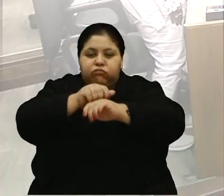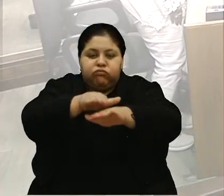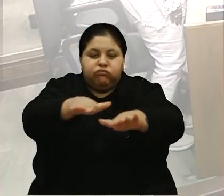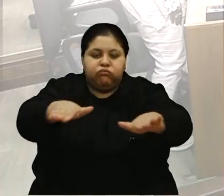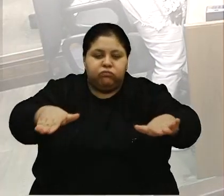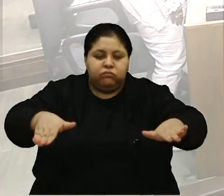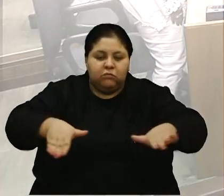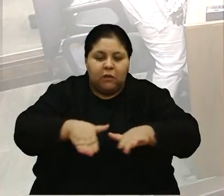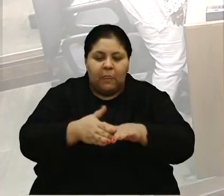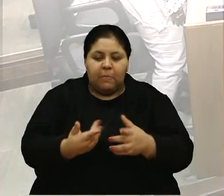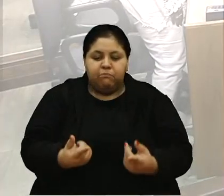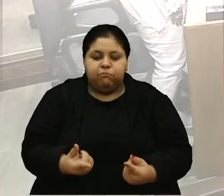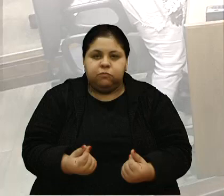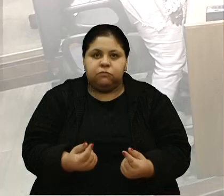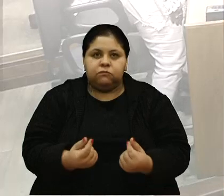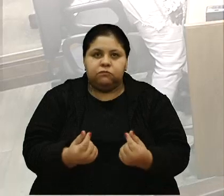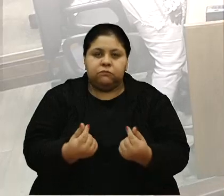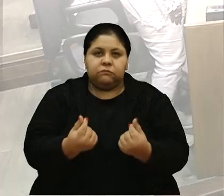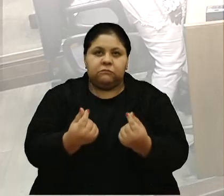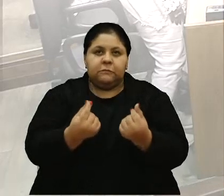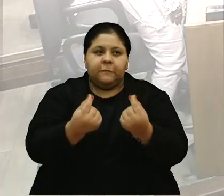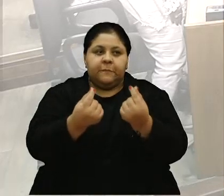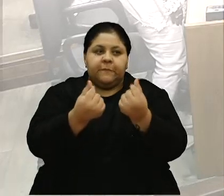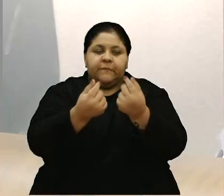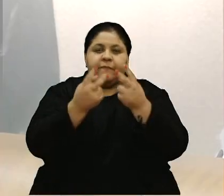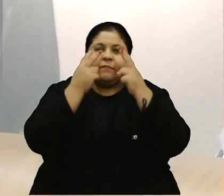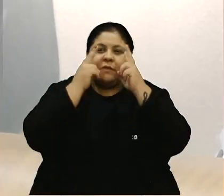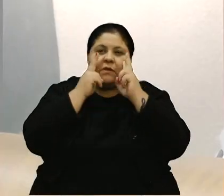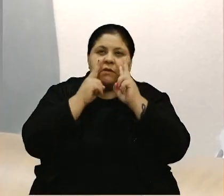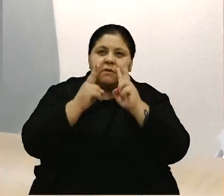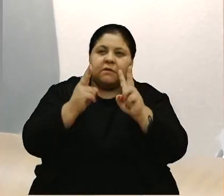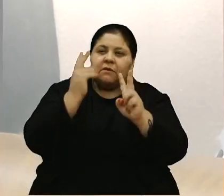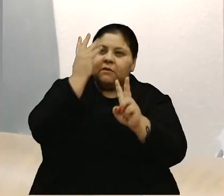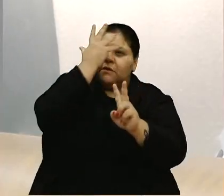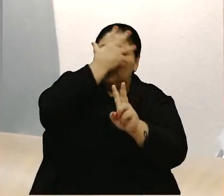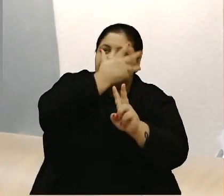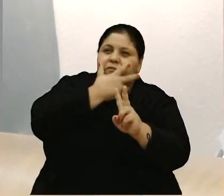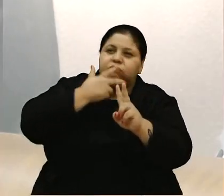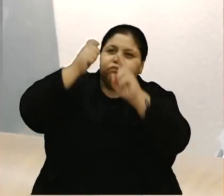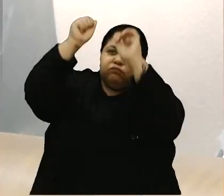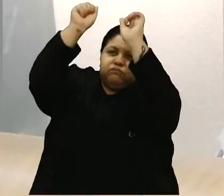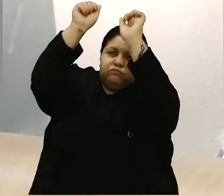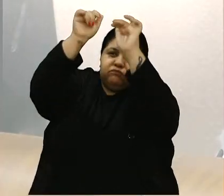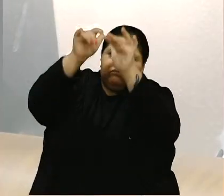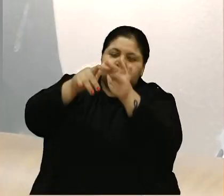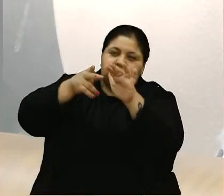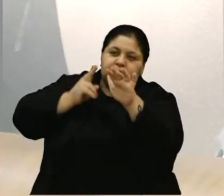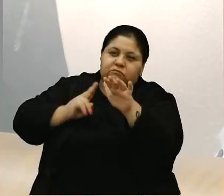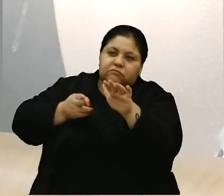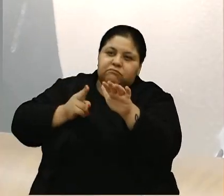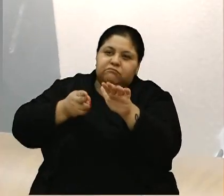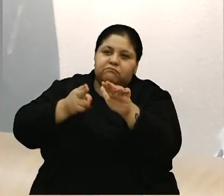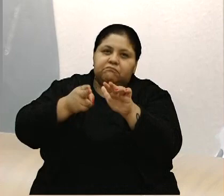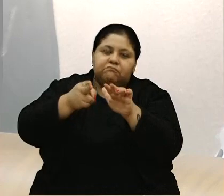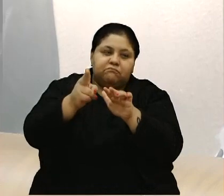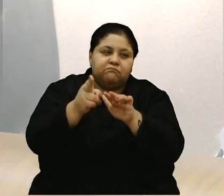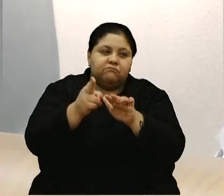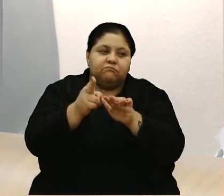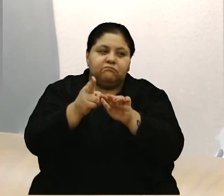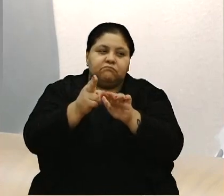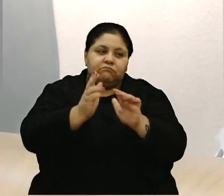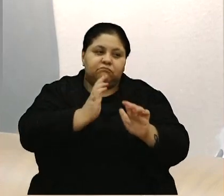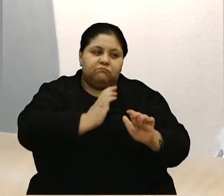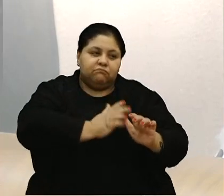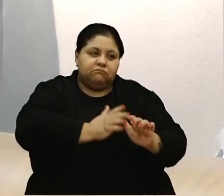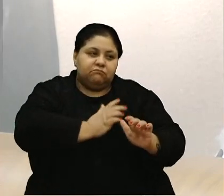de imensa riqueza, vejo esplêndida glória infinita, que em teu